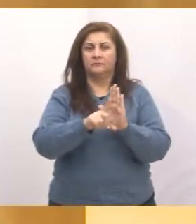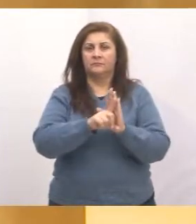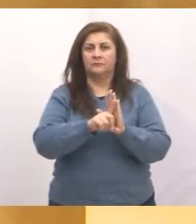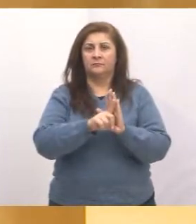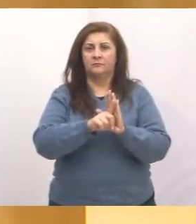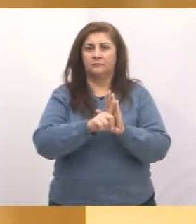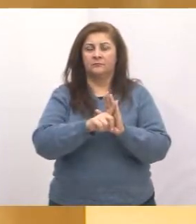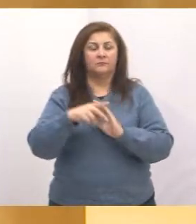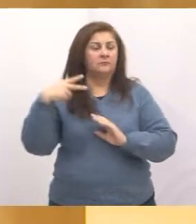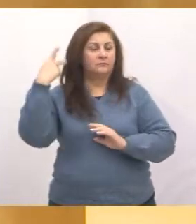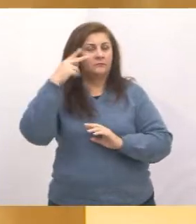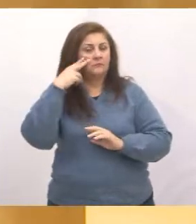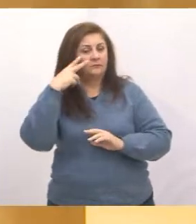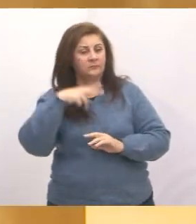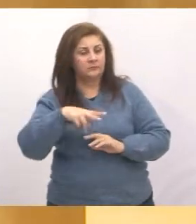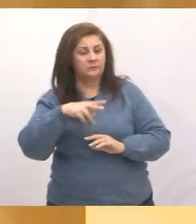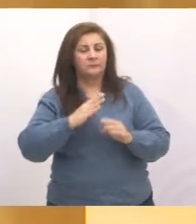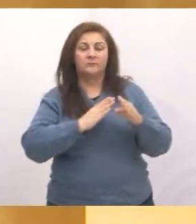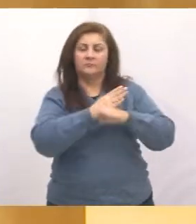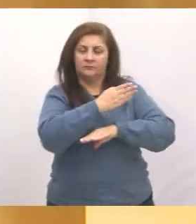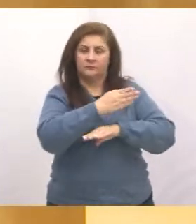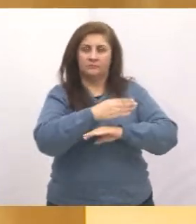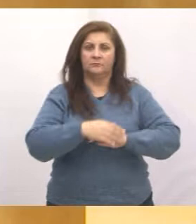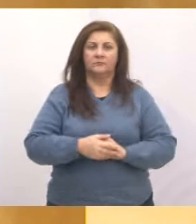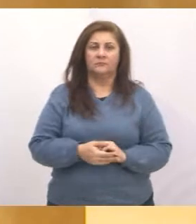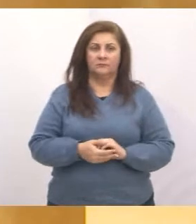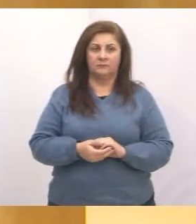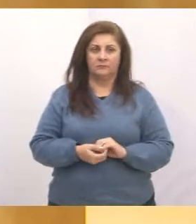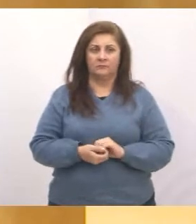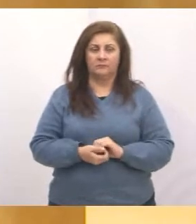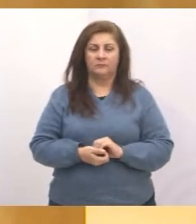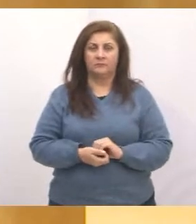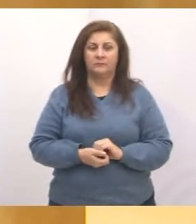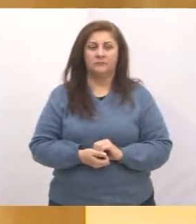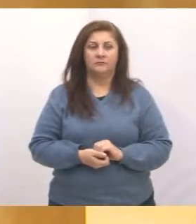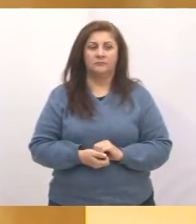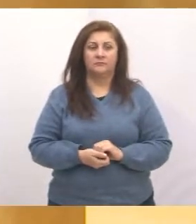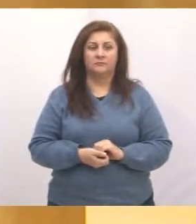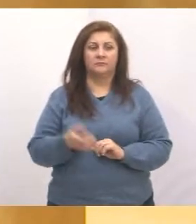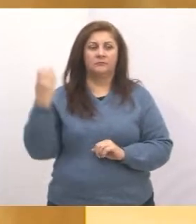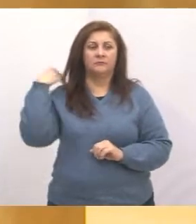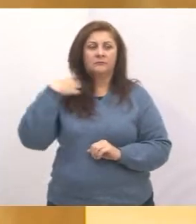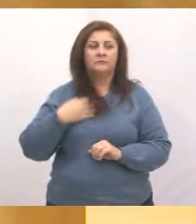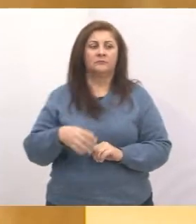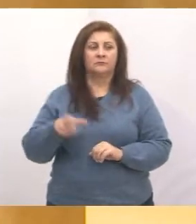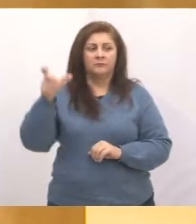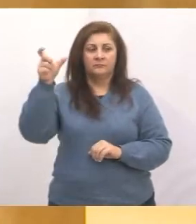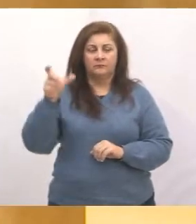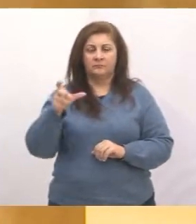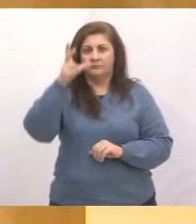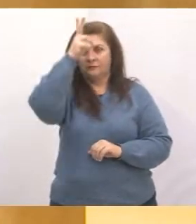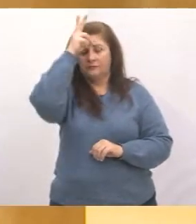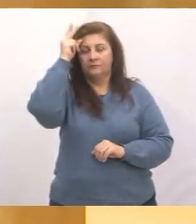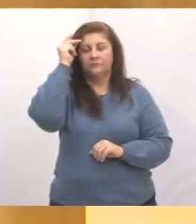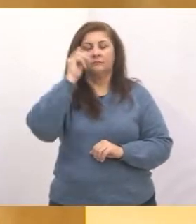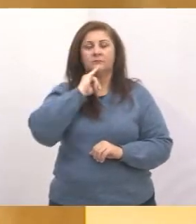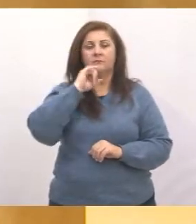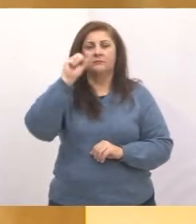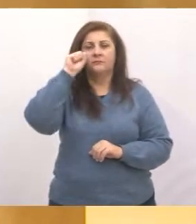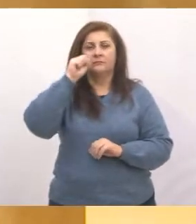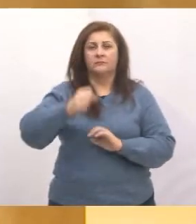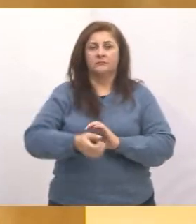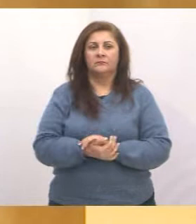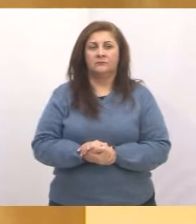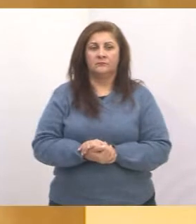para apreciação e aprovação dessa Igreja, dessa Casa Legislativa. Assina o prefeito Isaías José de